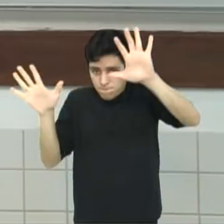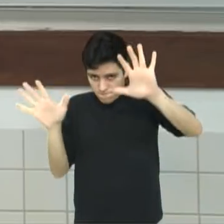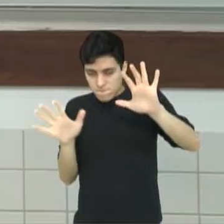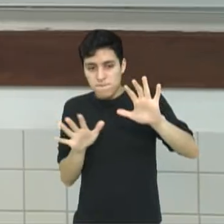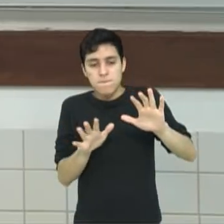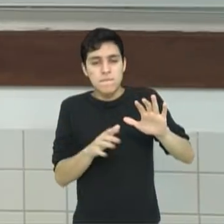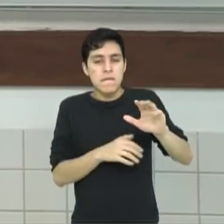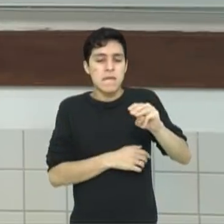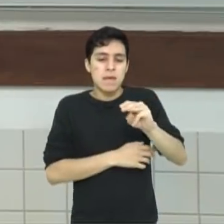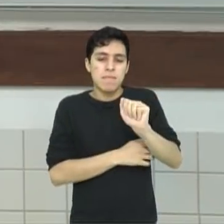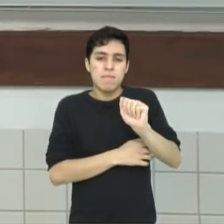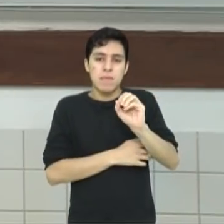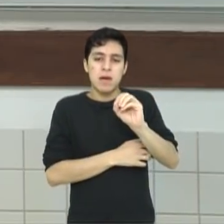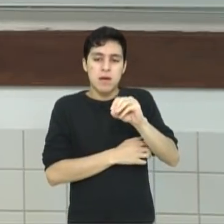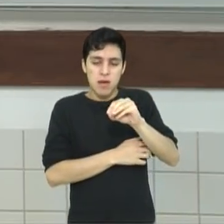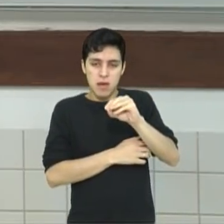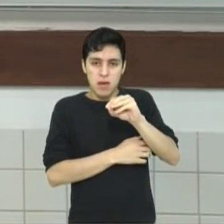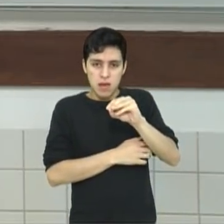Os